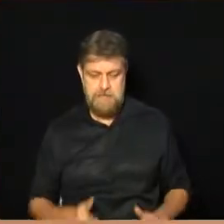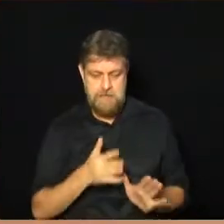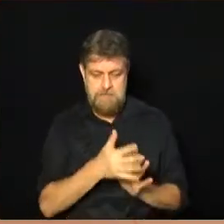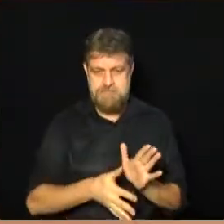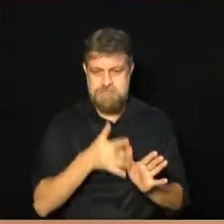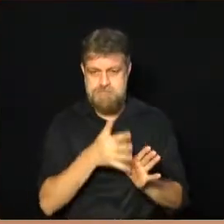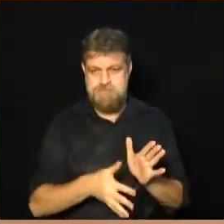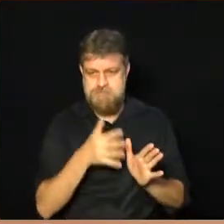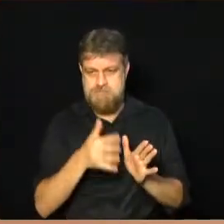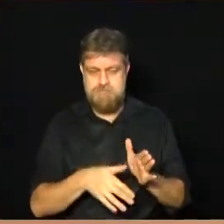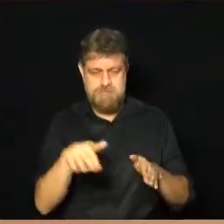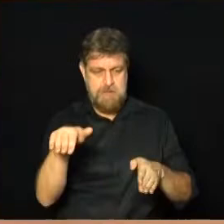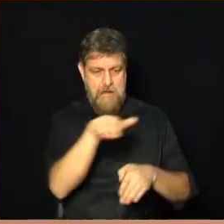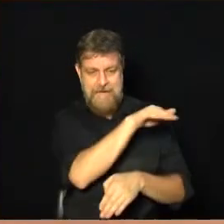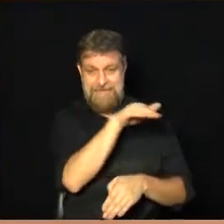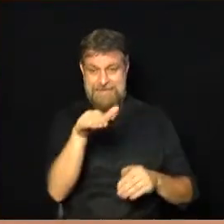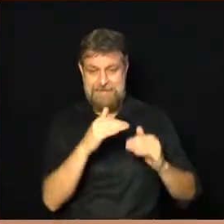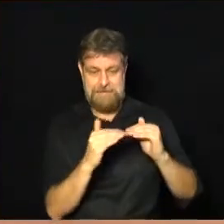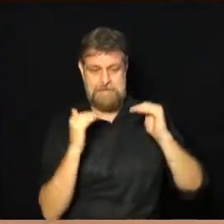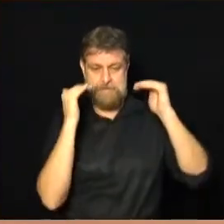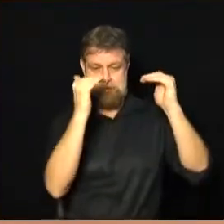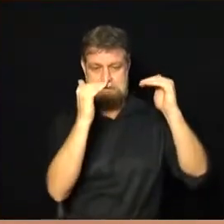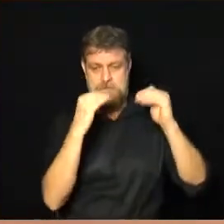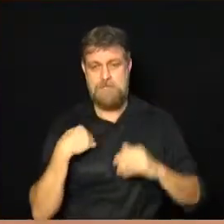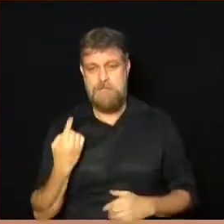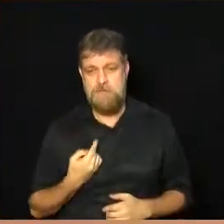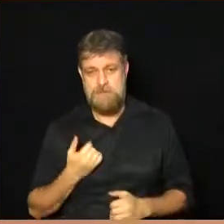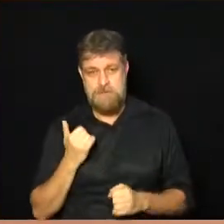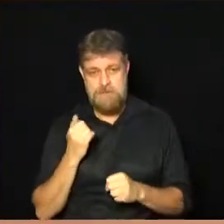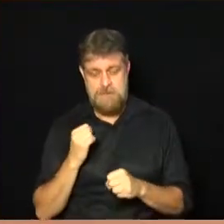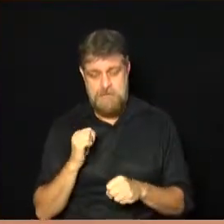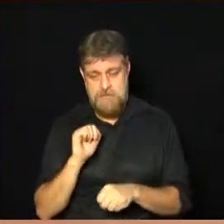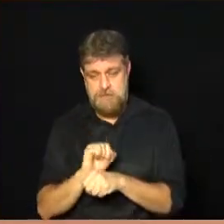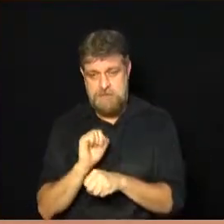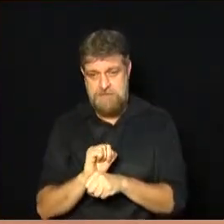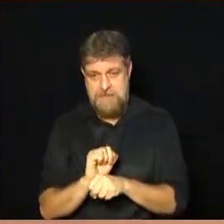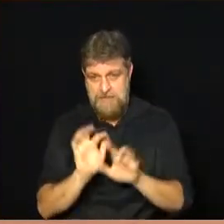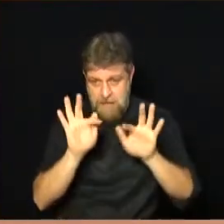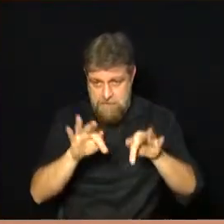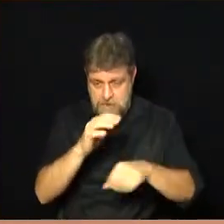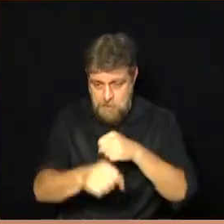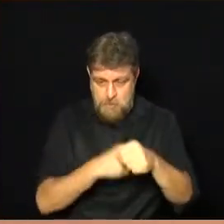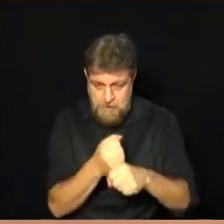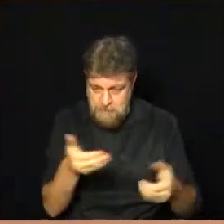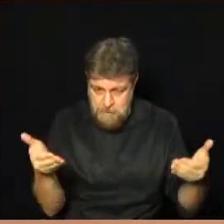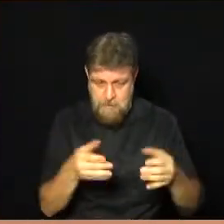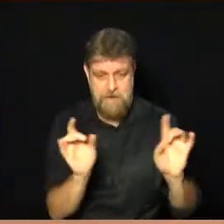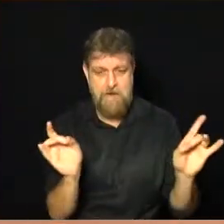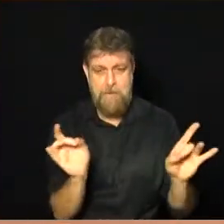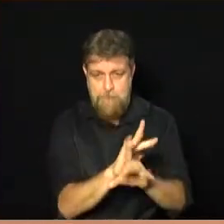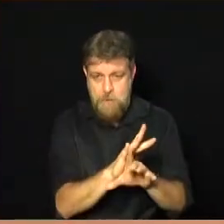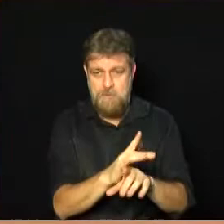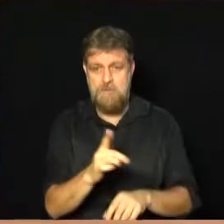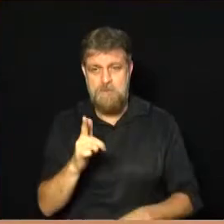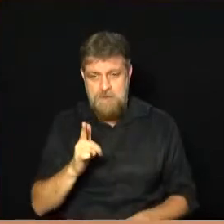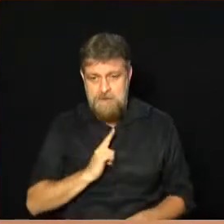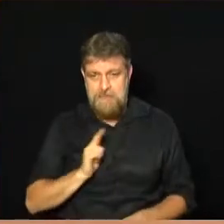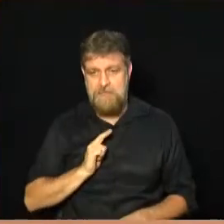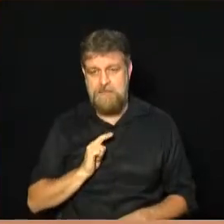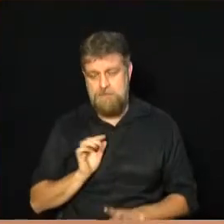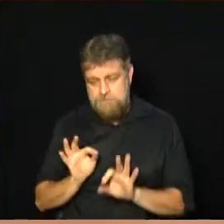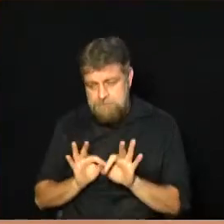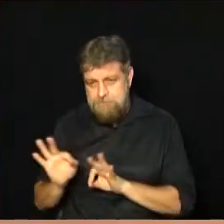nós esperamos finalizá-lo até o final de 2021. Tem, como eu disse agora, tem que fazer toda